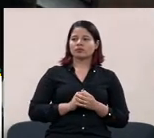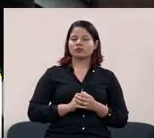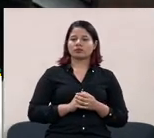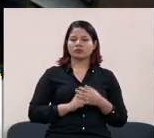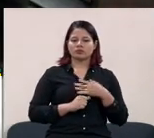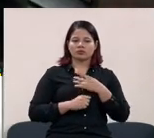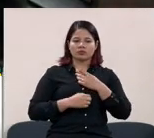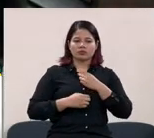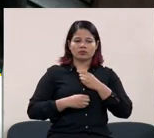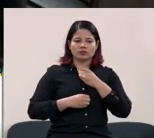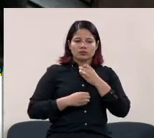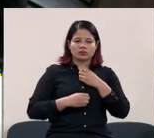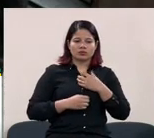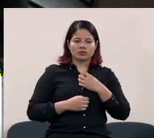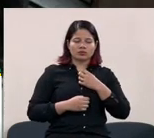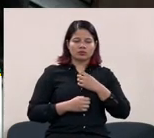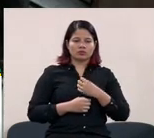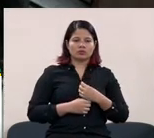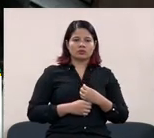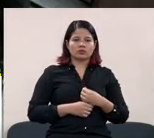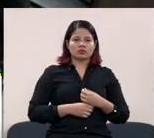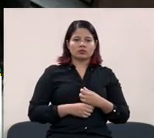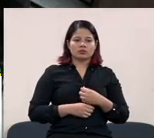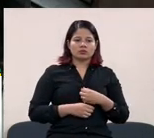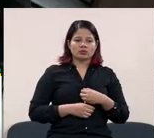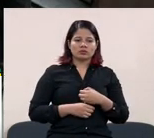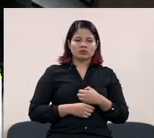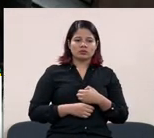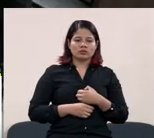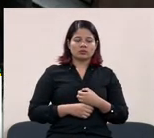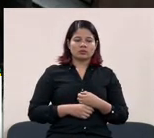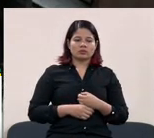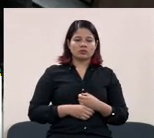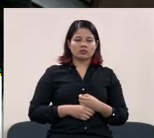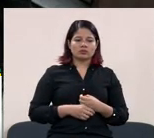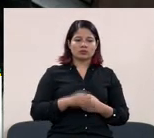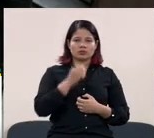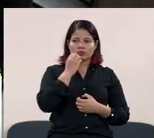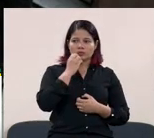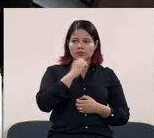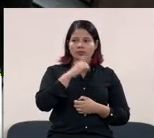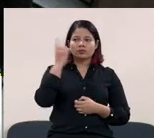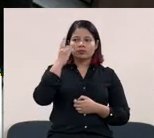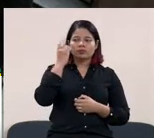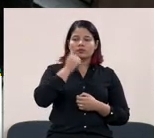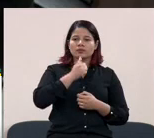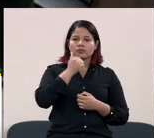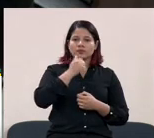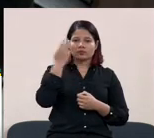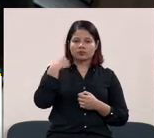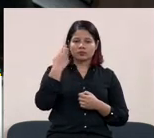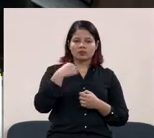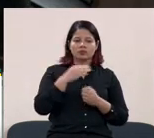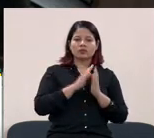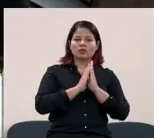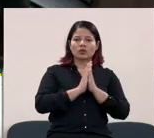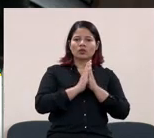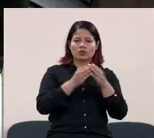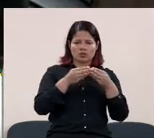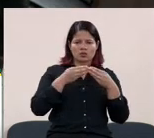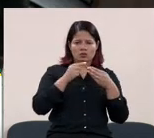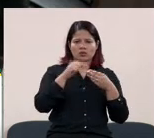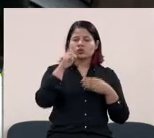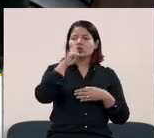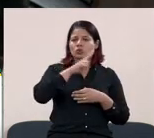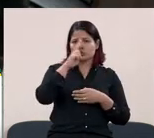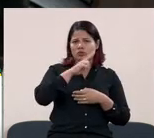Questão de ordem, senhor presidente. Questão de ordem para a deputada Marília Góes. Para que seja apresentada em regime de urgência a nossa moção de